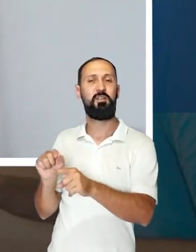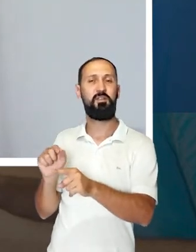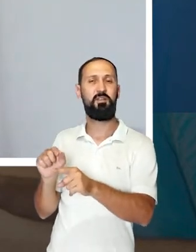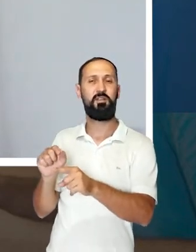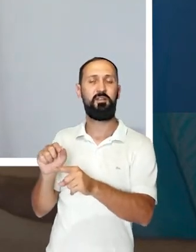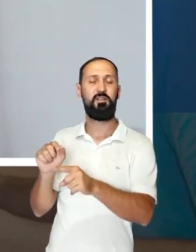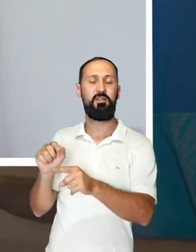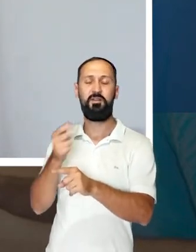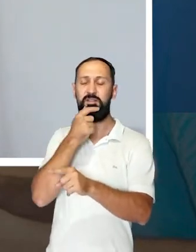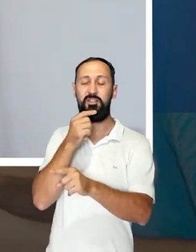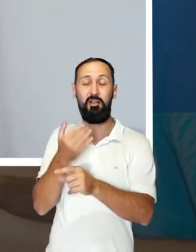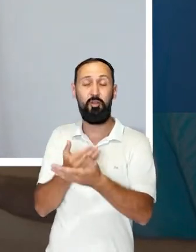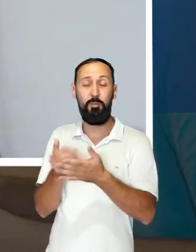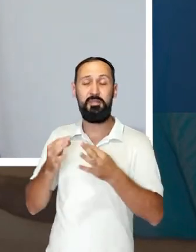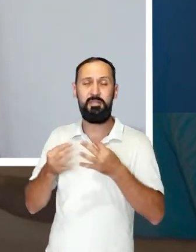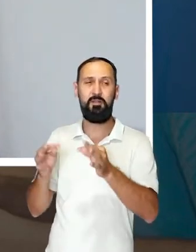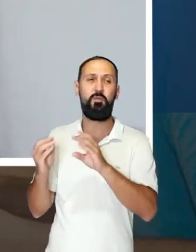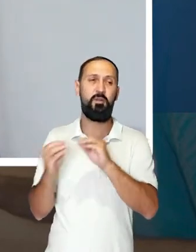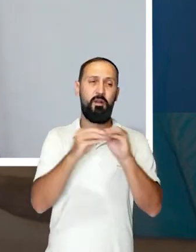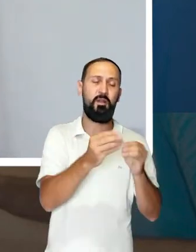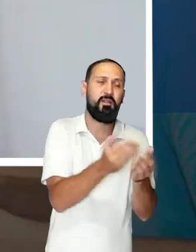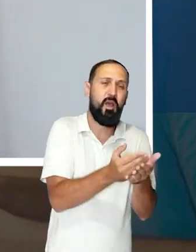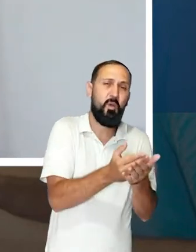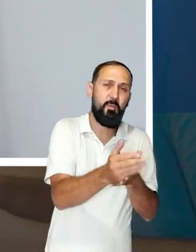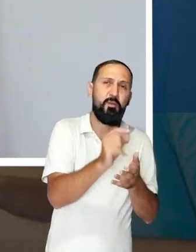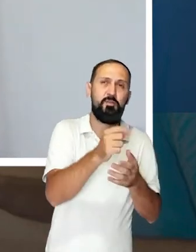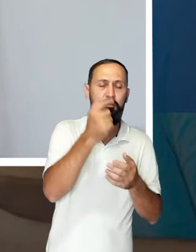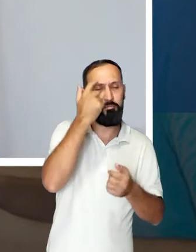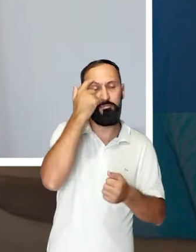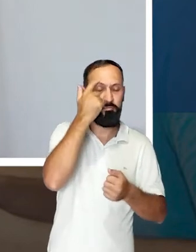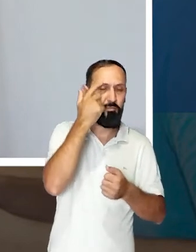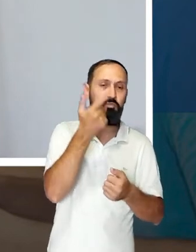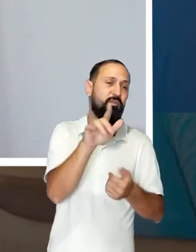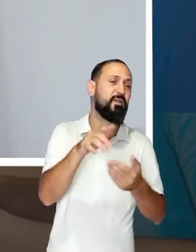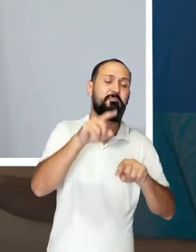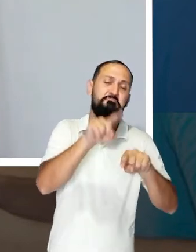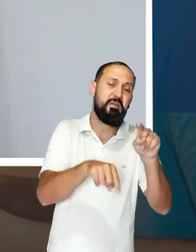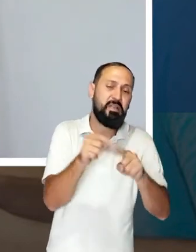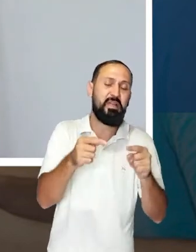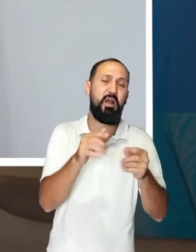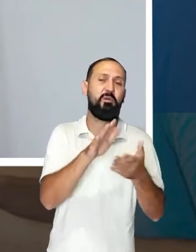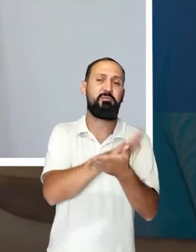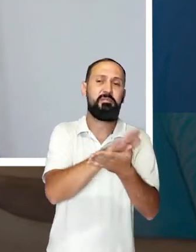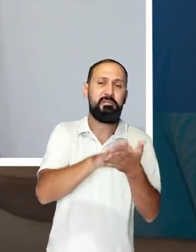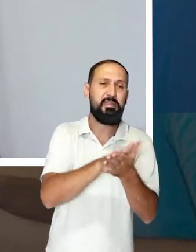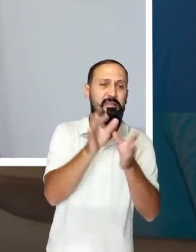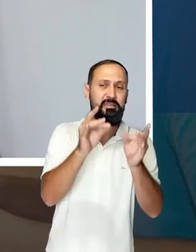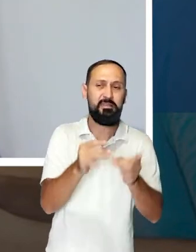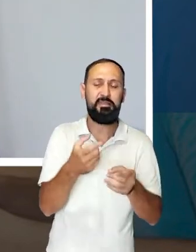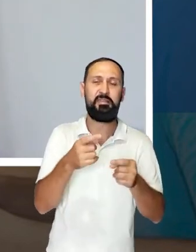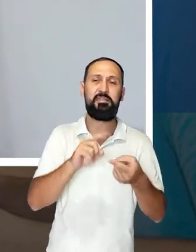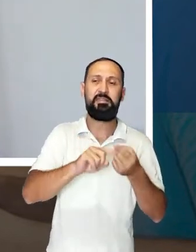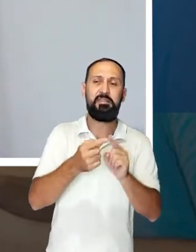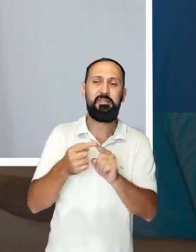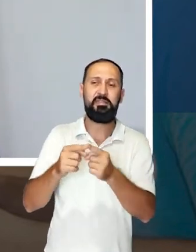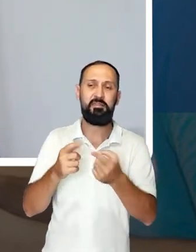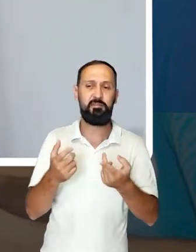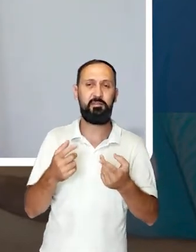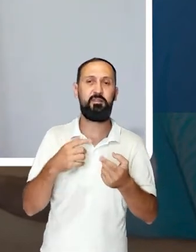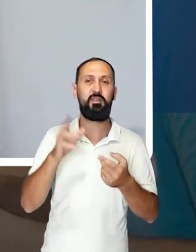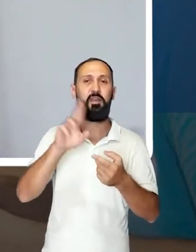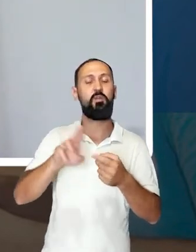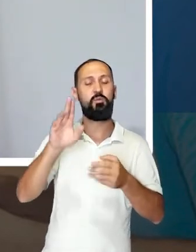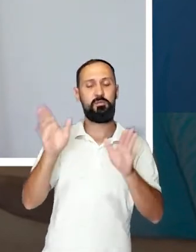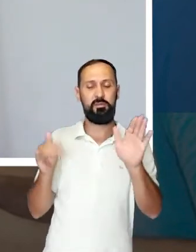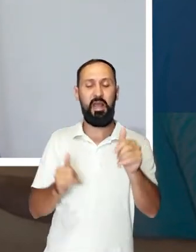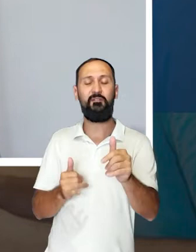volta ao início, onde ele tivesse apenas a dedução dele, não tivesse os instrumentos